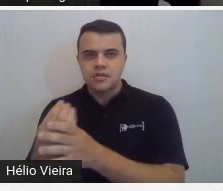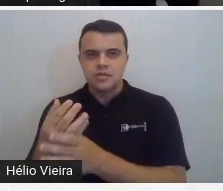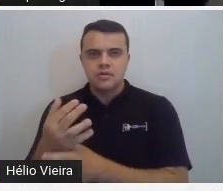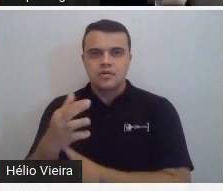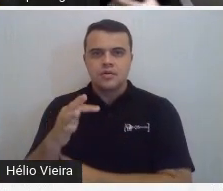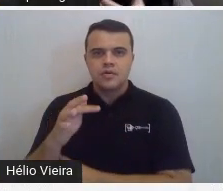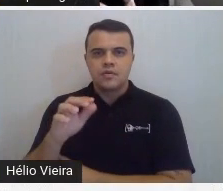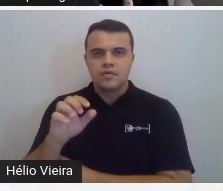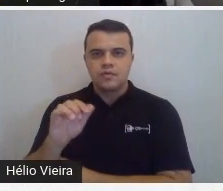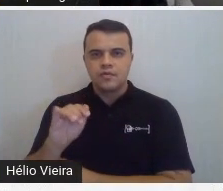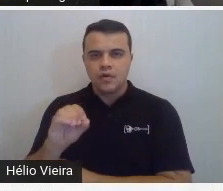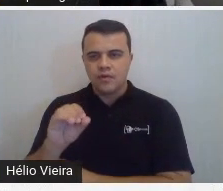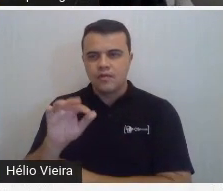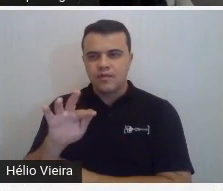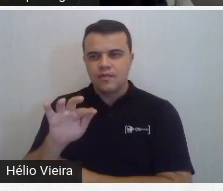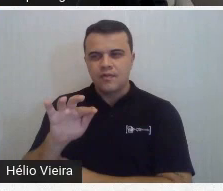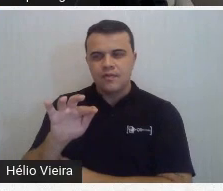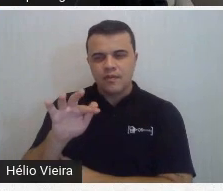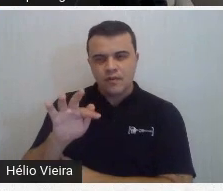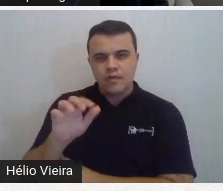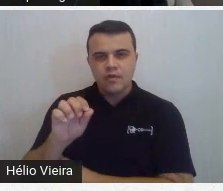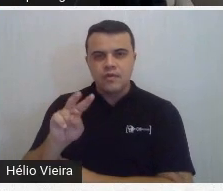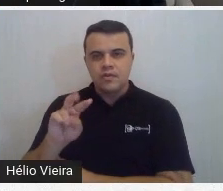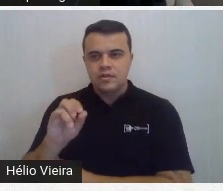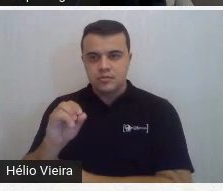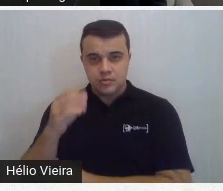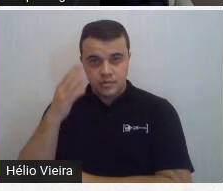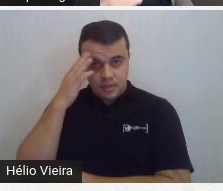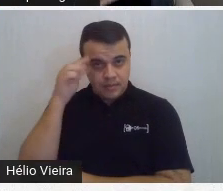fauvismo. A gente sabe que ele foi para o Tahiti,